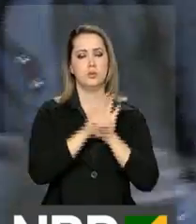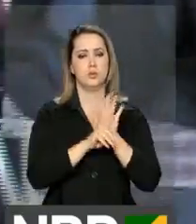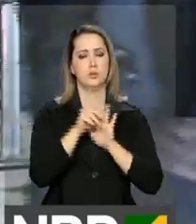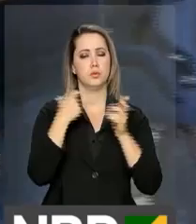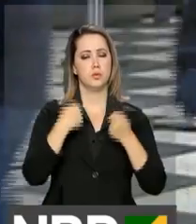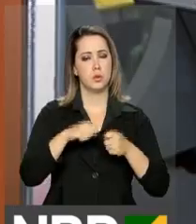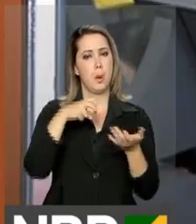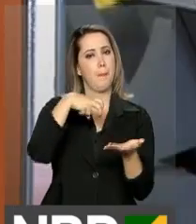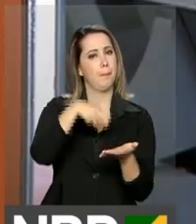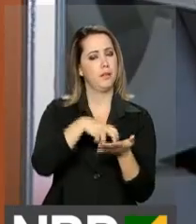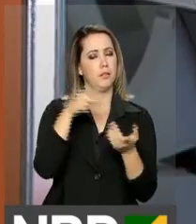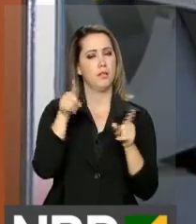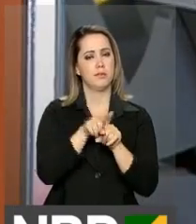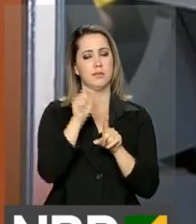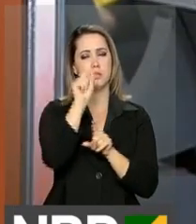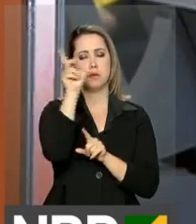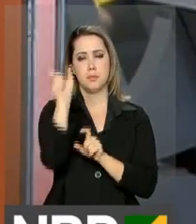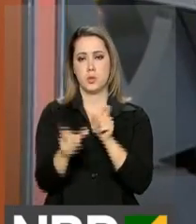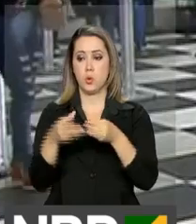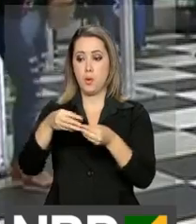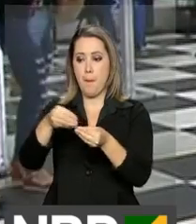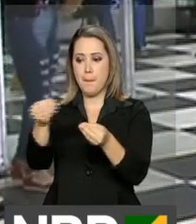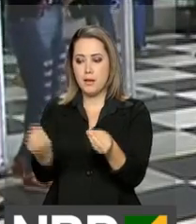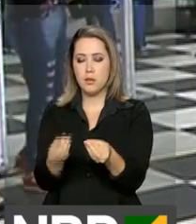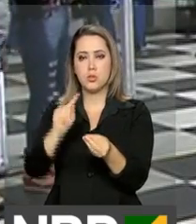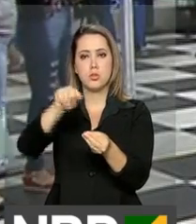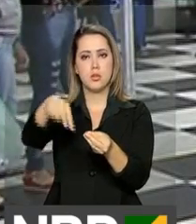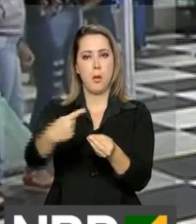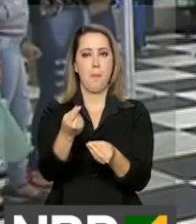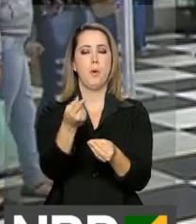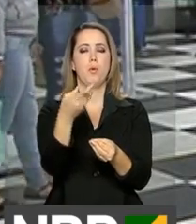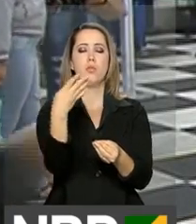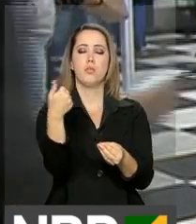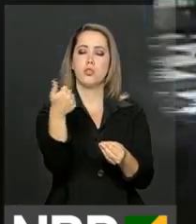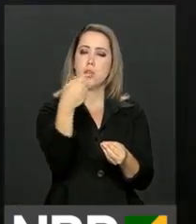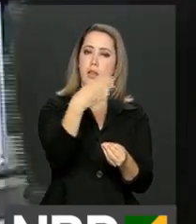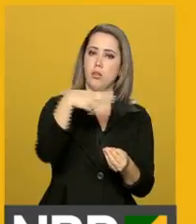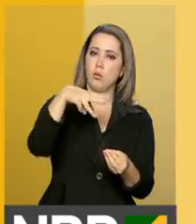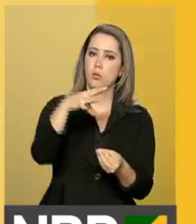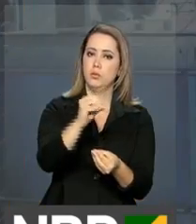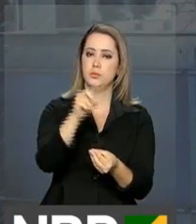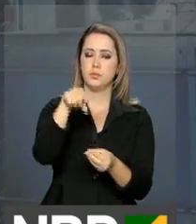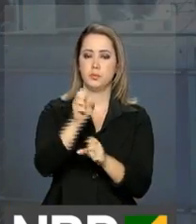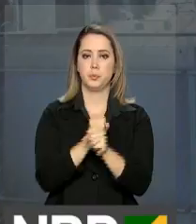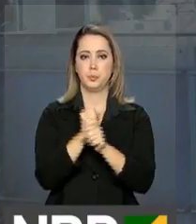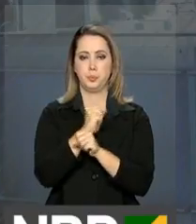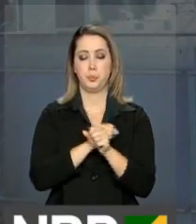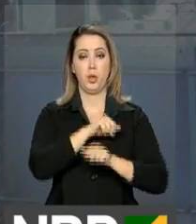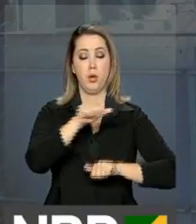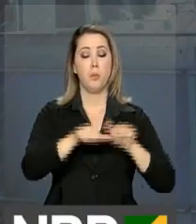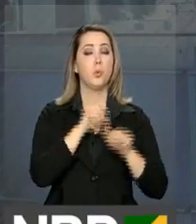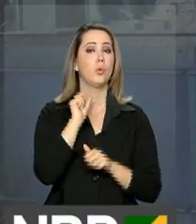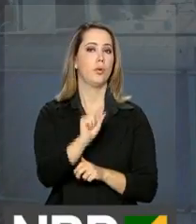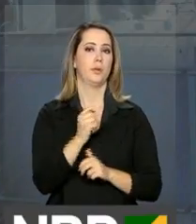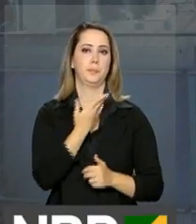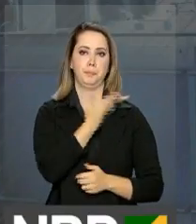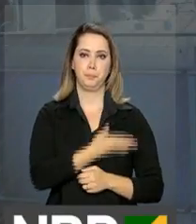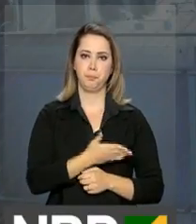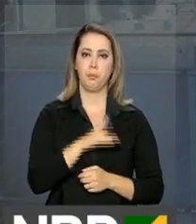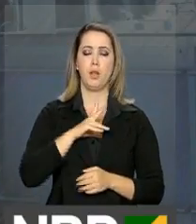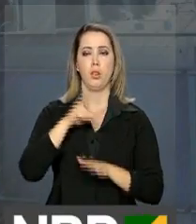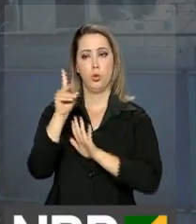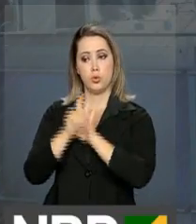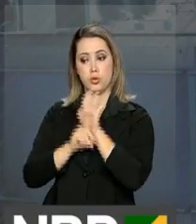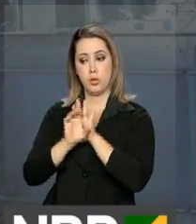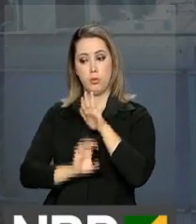aéreas e dos clientes com bilhetes comprados depois de 14 de março deste ano entre as principais alterações além do direito da